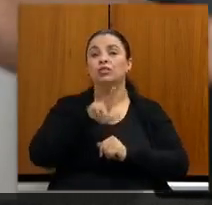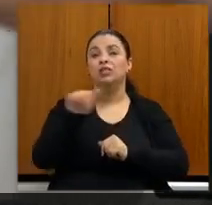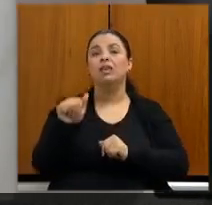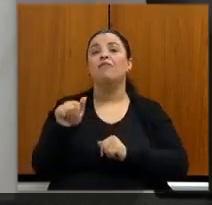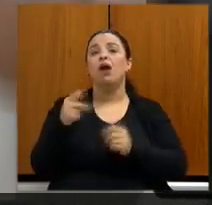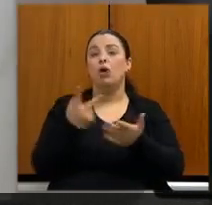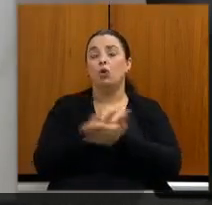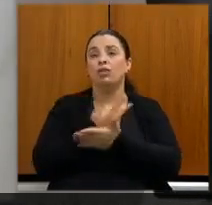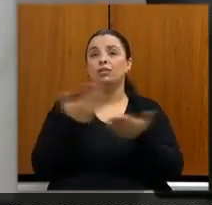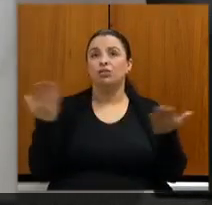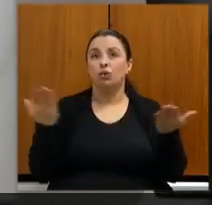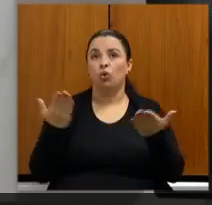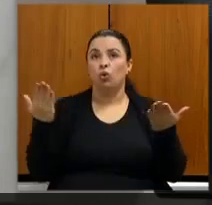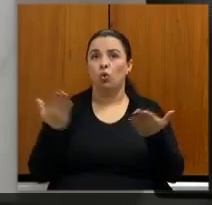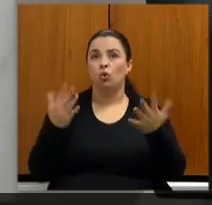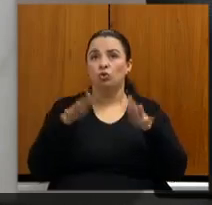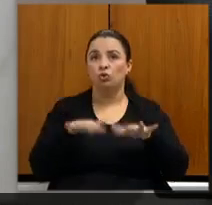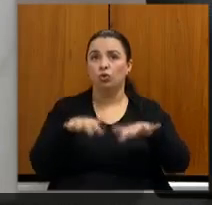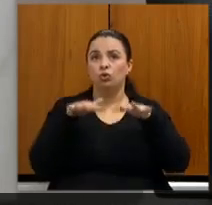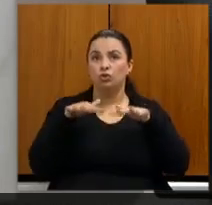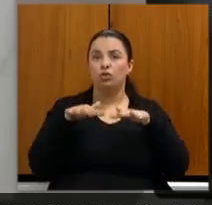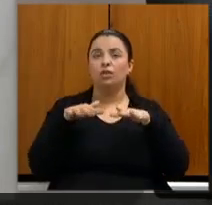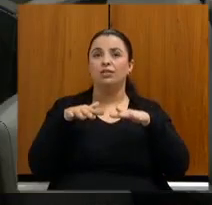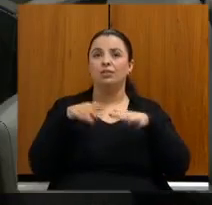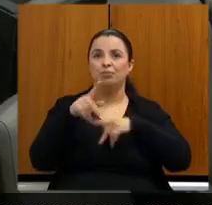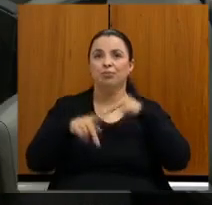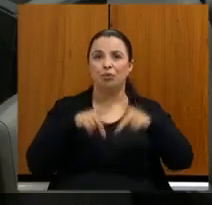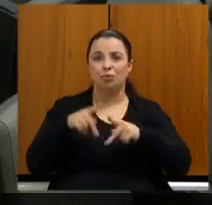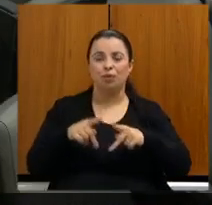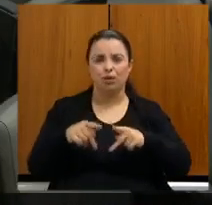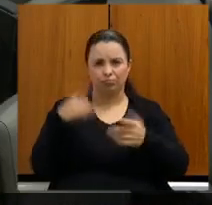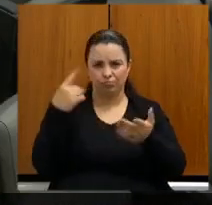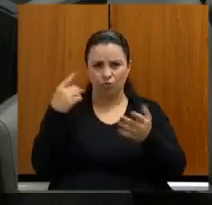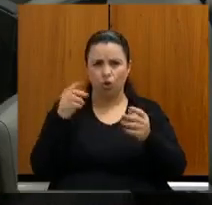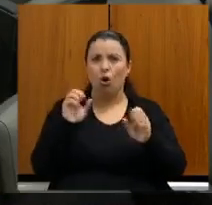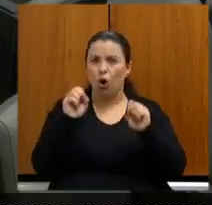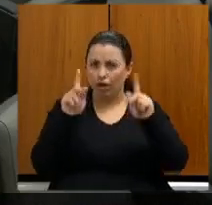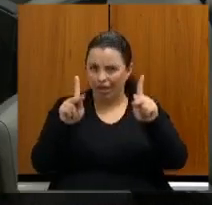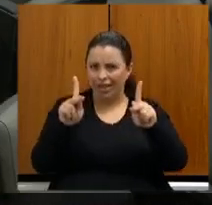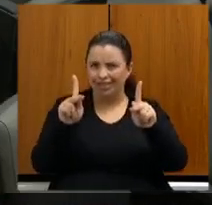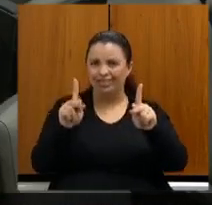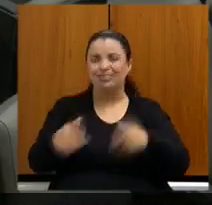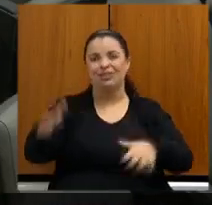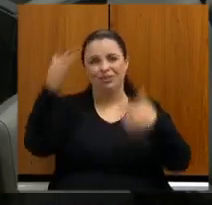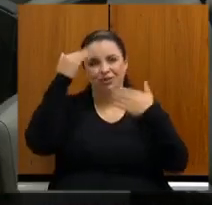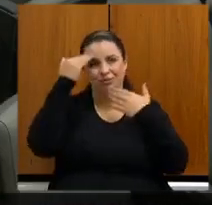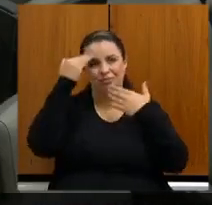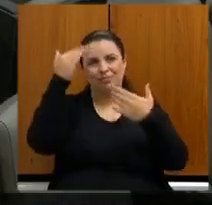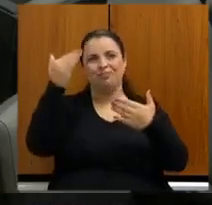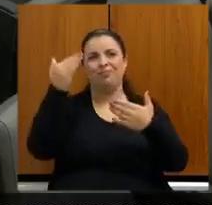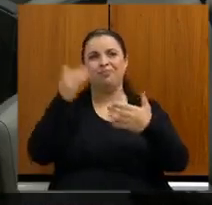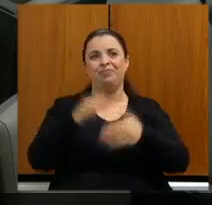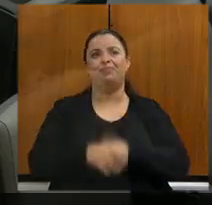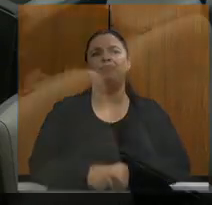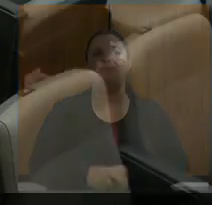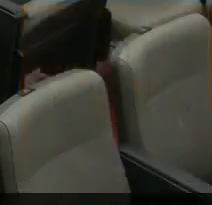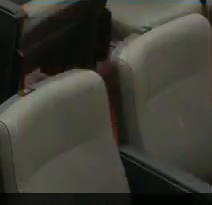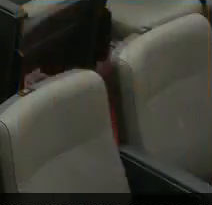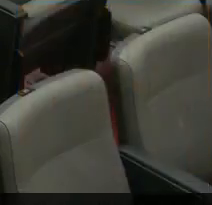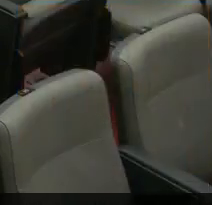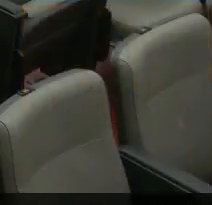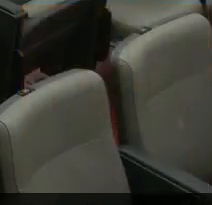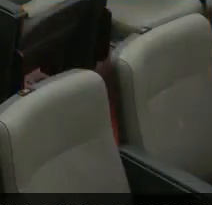audiência pública sobre a mesma classe ação pode ser assim e obrigado obrigado Jesus pede o